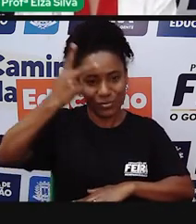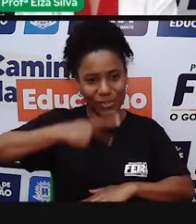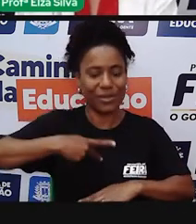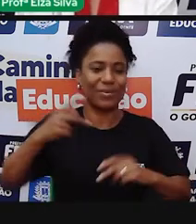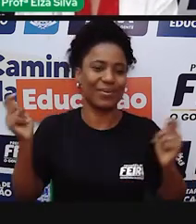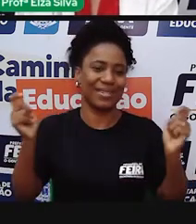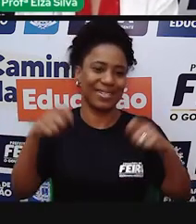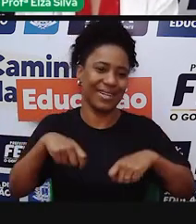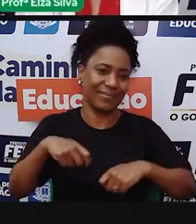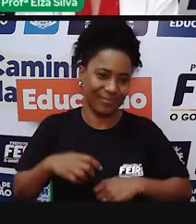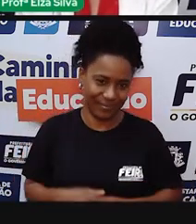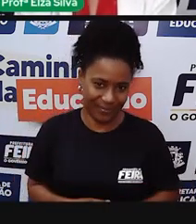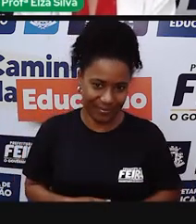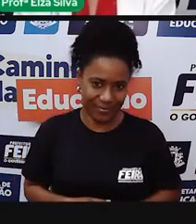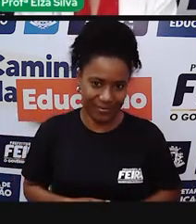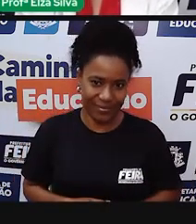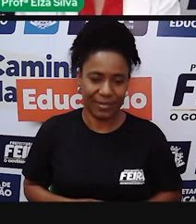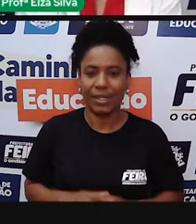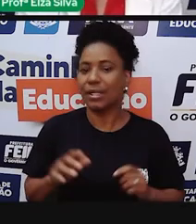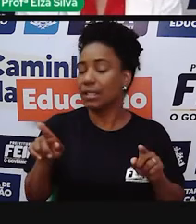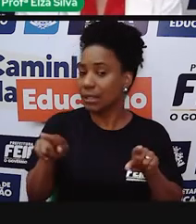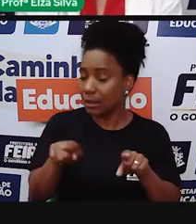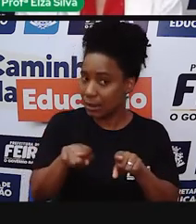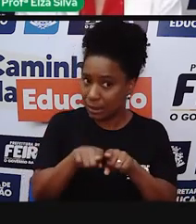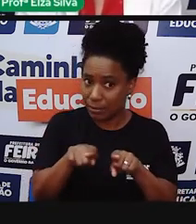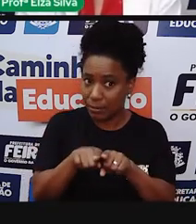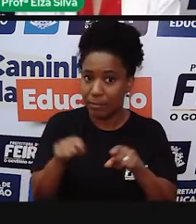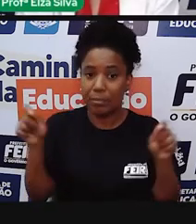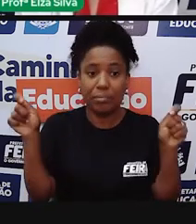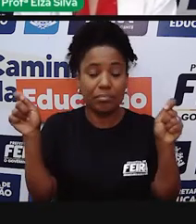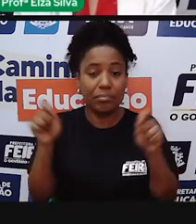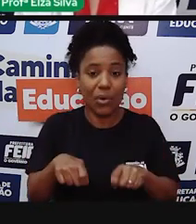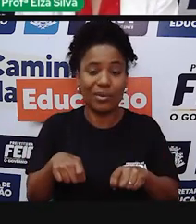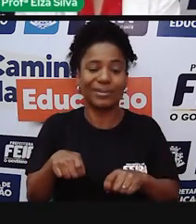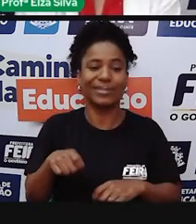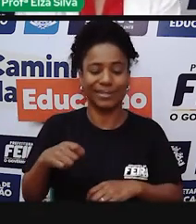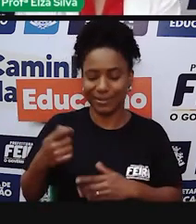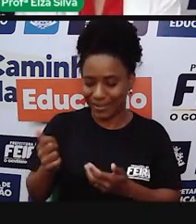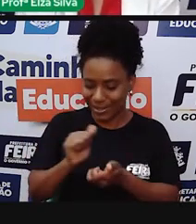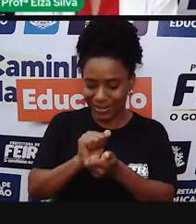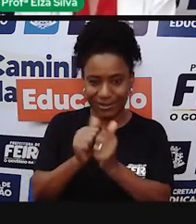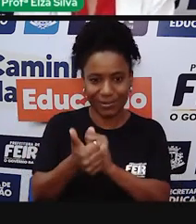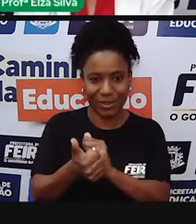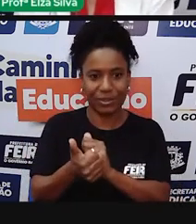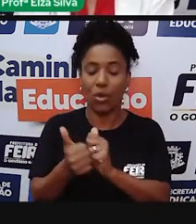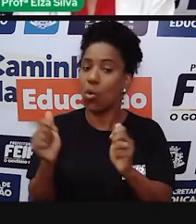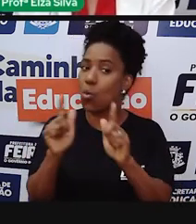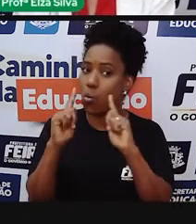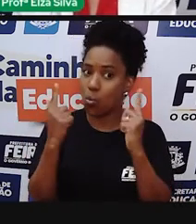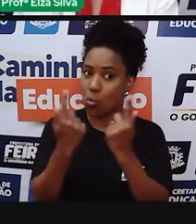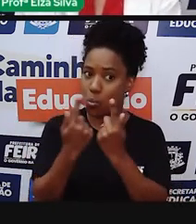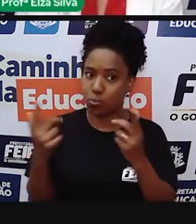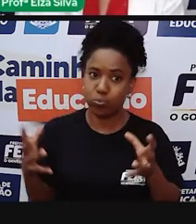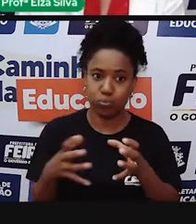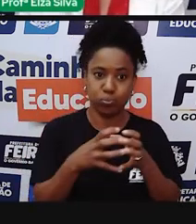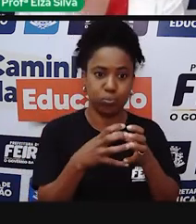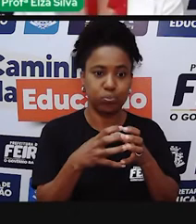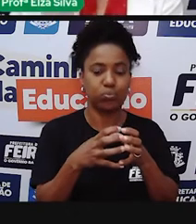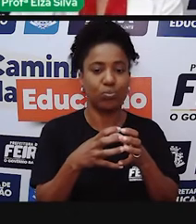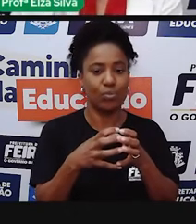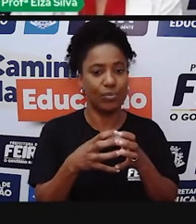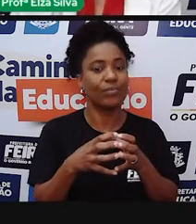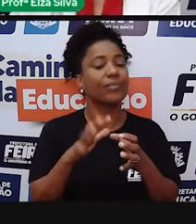sozinhos. Também pode ser utilizado para a prática de esportes em grupo, mas somente se